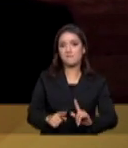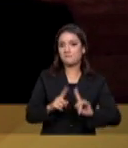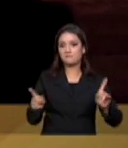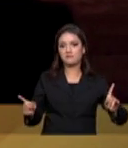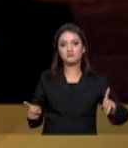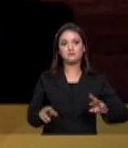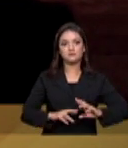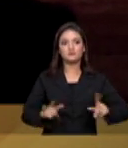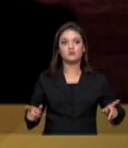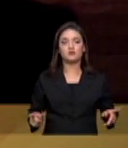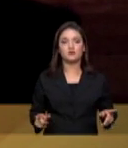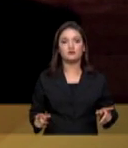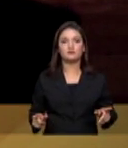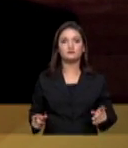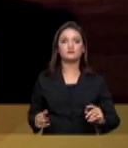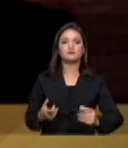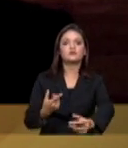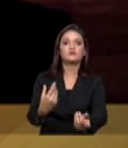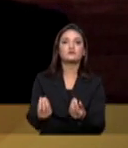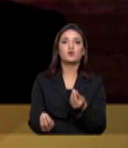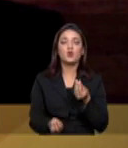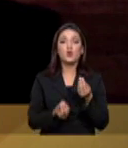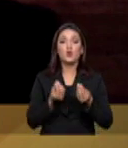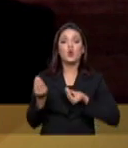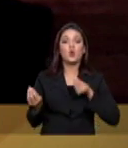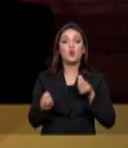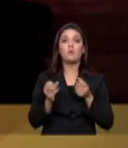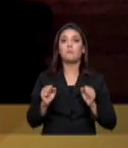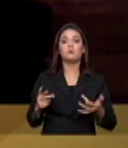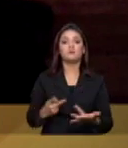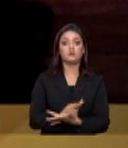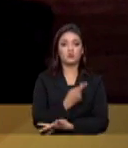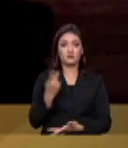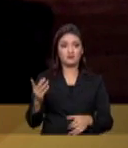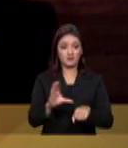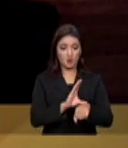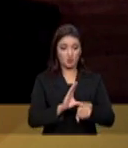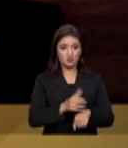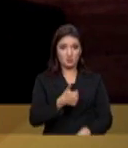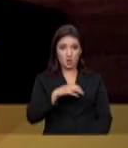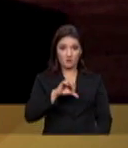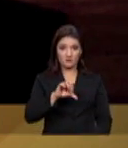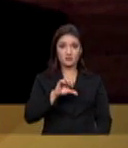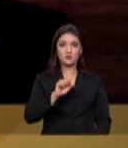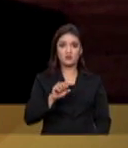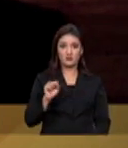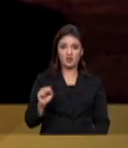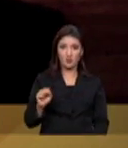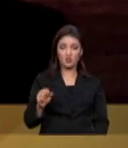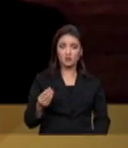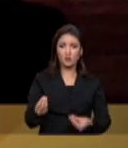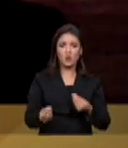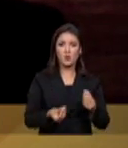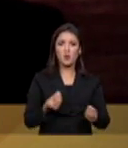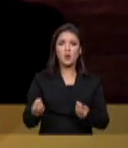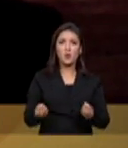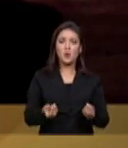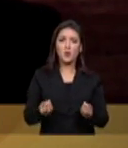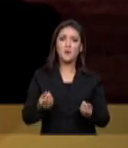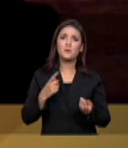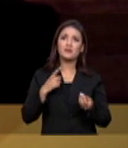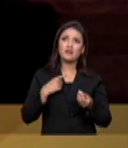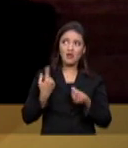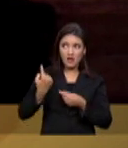como poderia a ordem Incondicional de 1988 ignorar toda evolução Legislativa